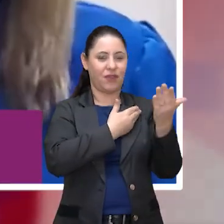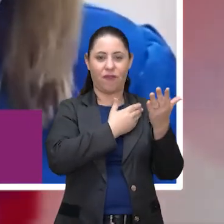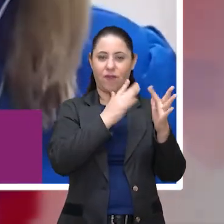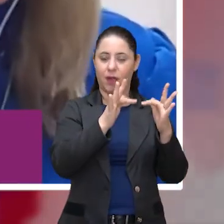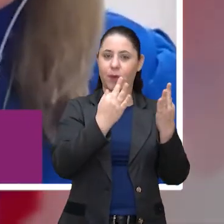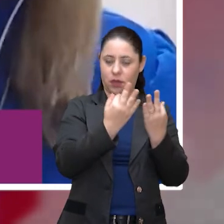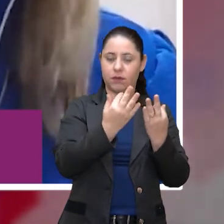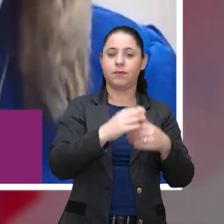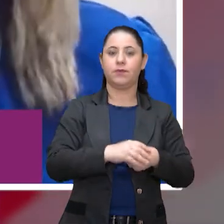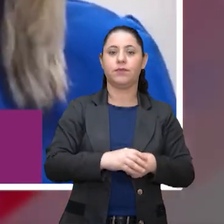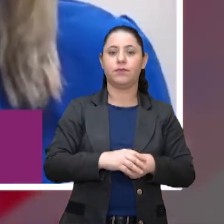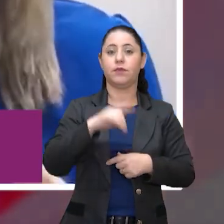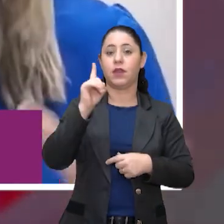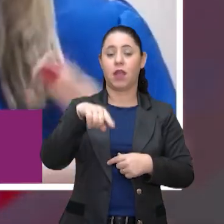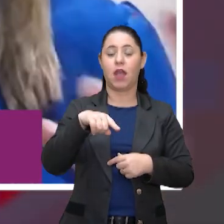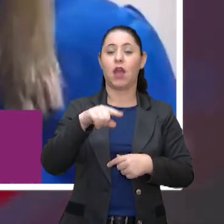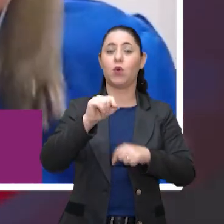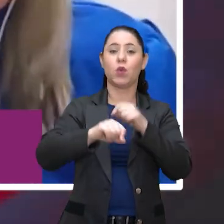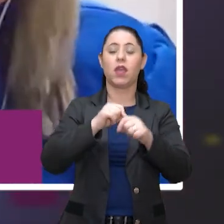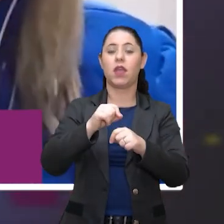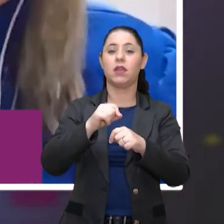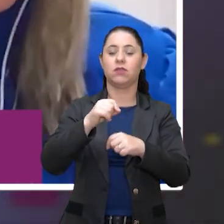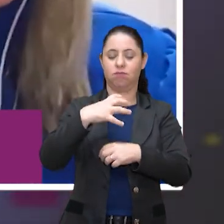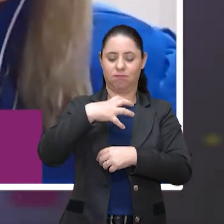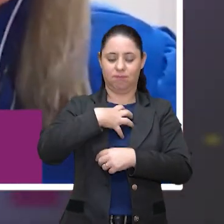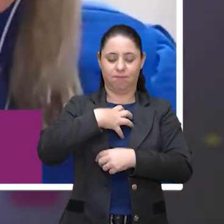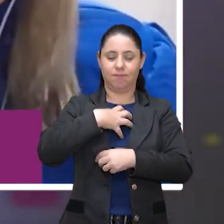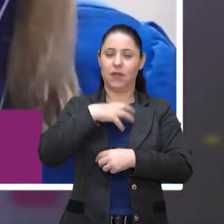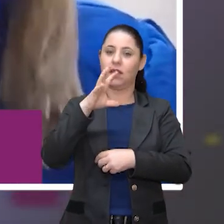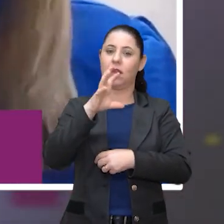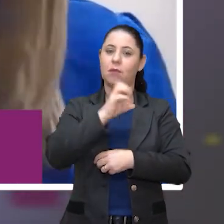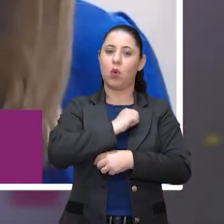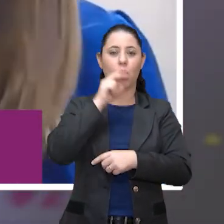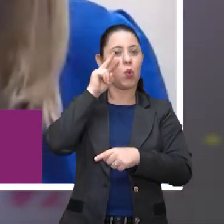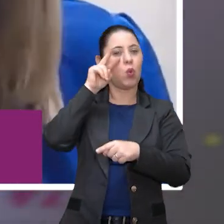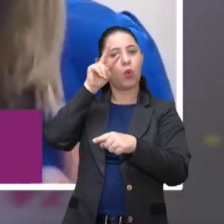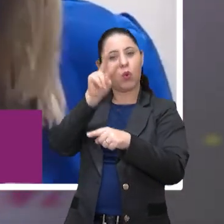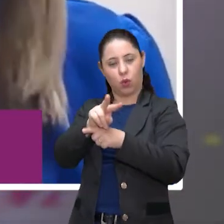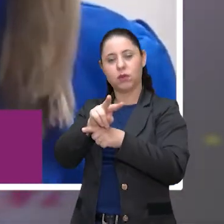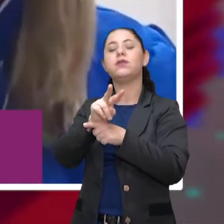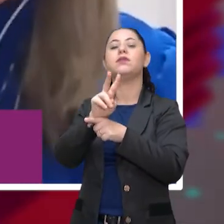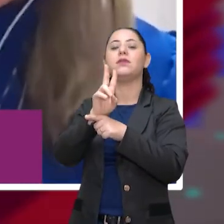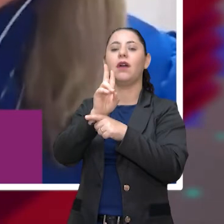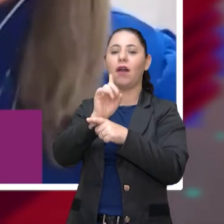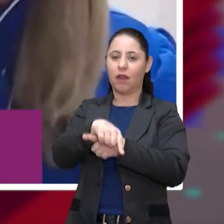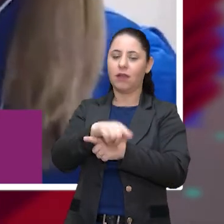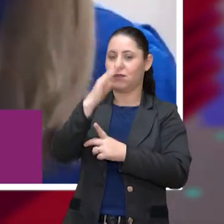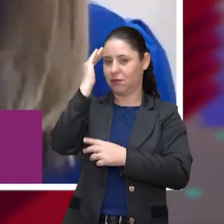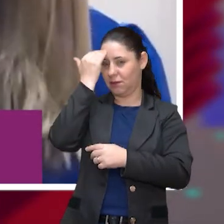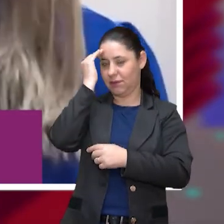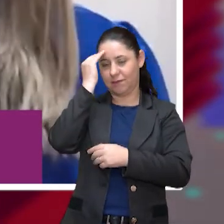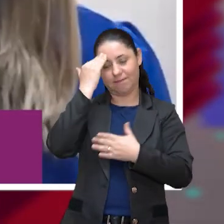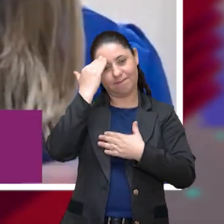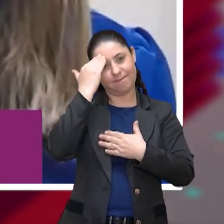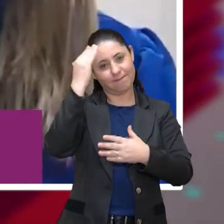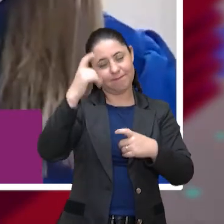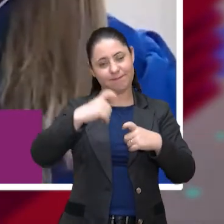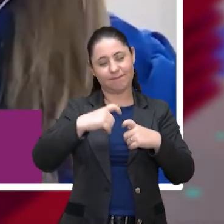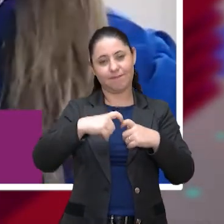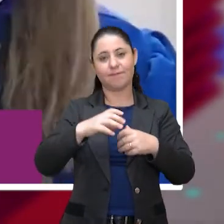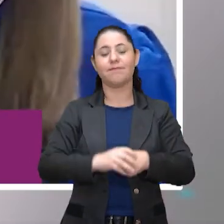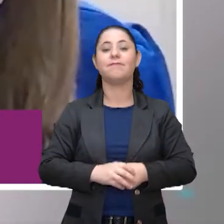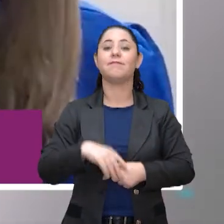alguém da família, é o gesto de amor, né? Esse lembrete, cuide-se. É bem isso que eu entendi. Obrigada, doutora.